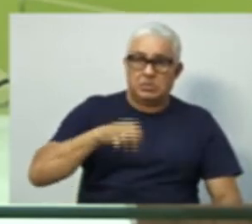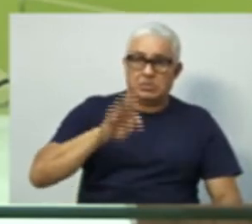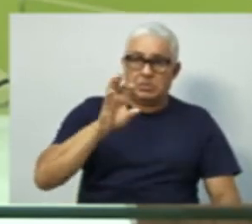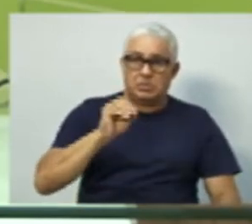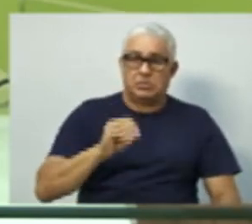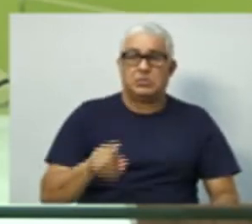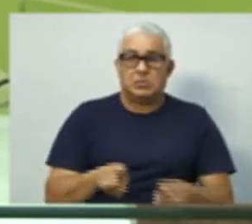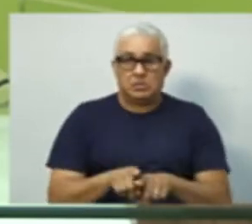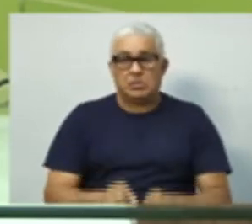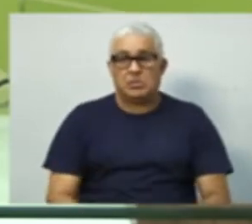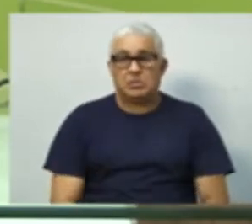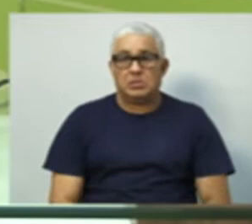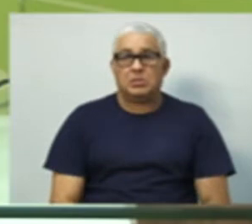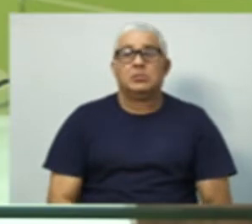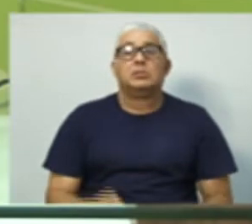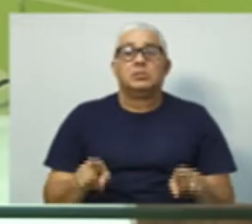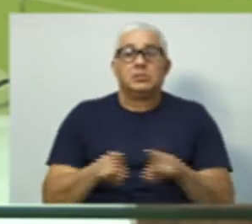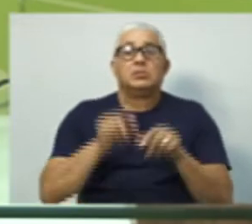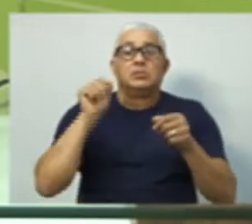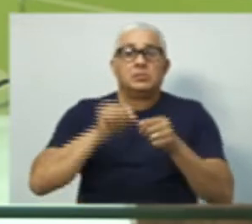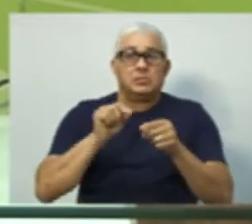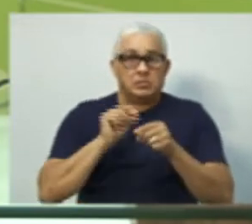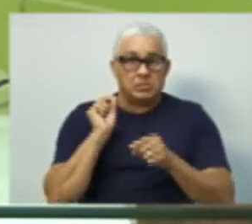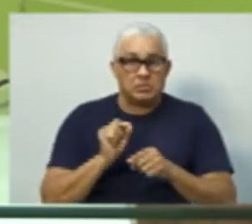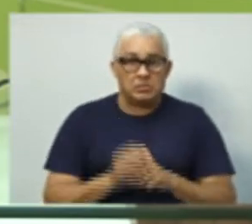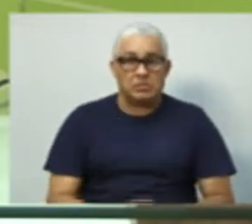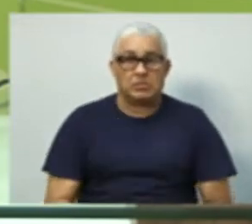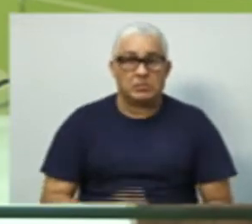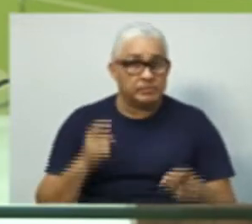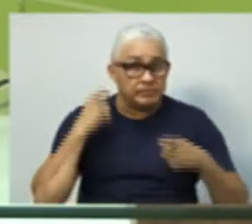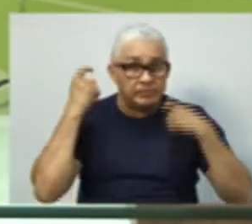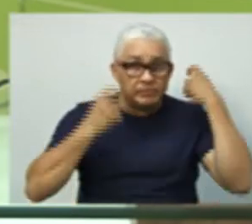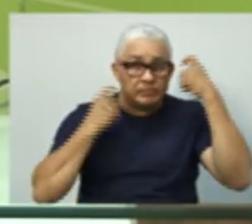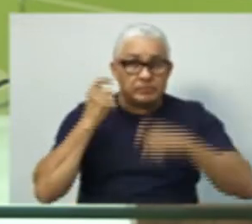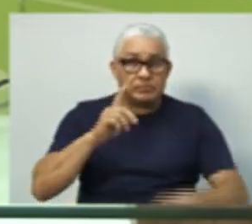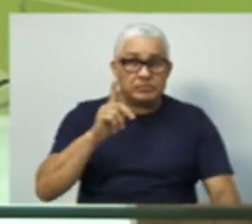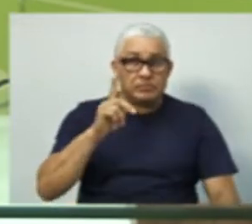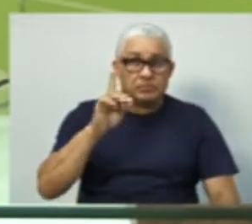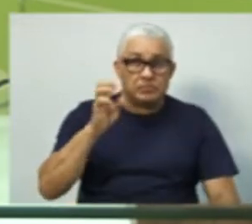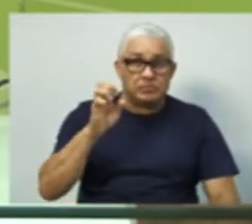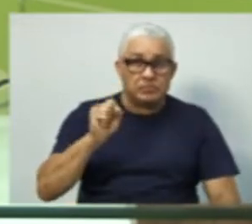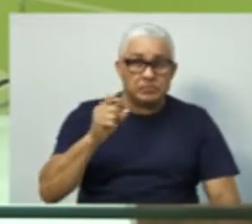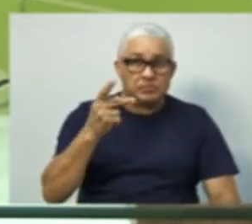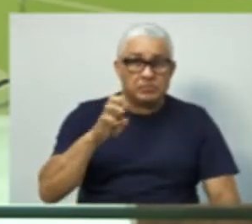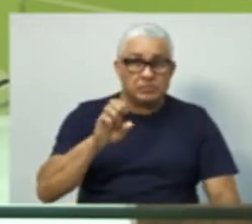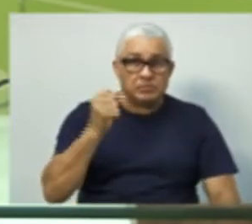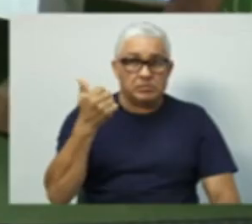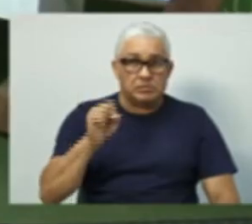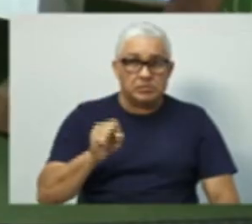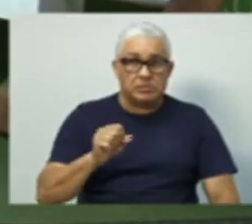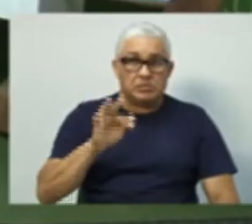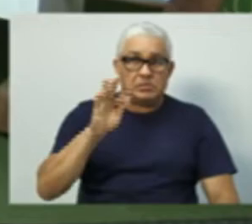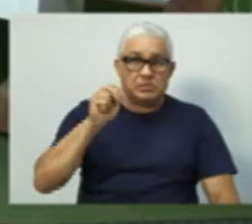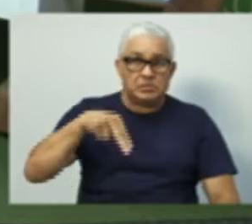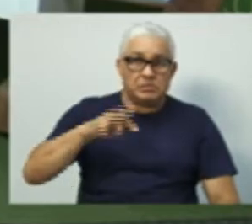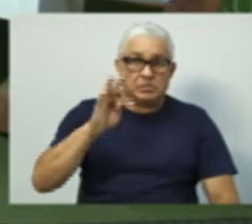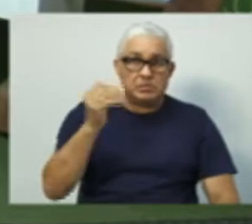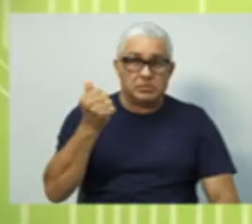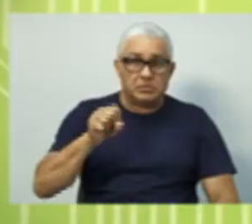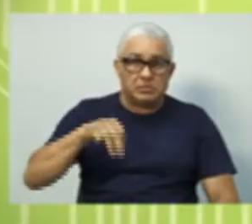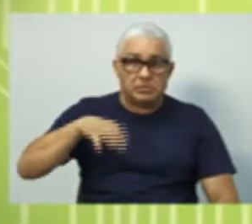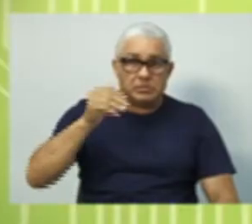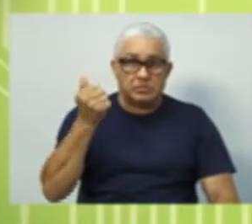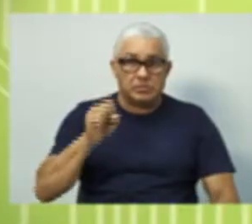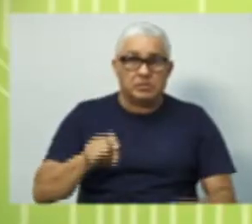aumentando. Então eu tenho uma perspectiva de quê? De mercado expansivo. Isso é que importa para a minha empresa. Eu não posso ter um